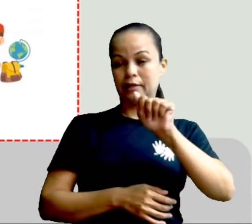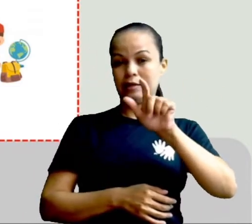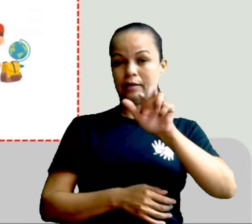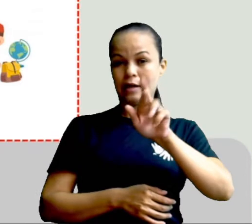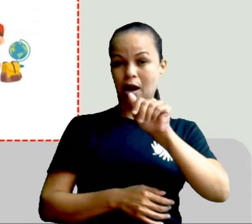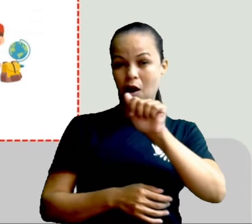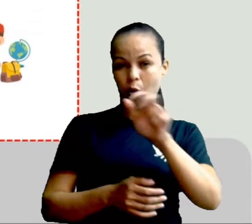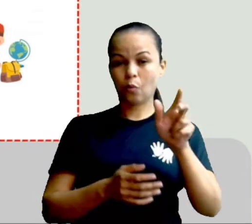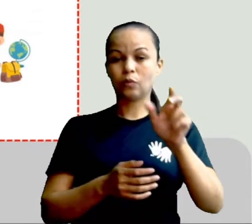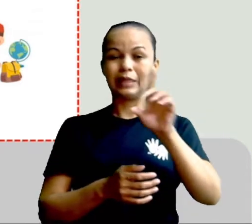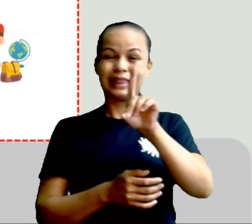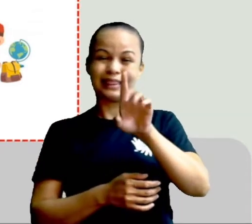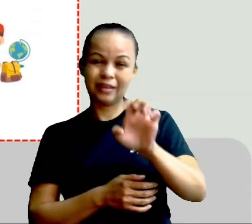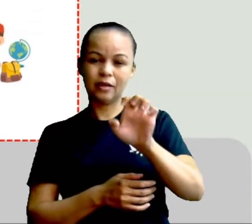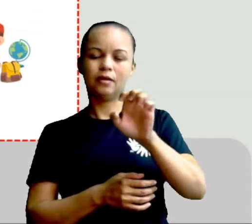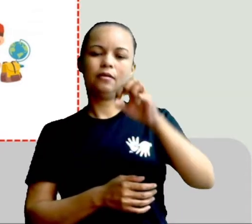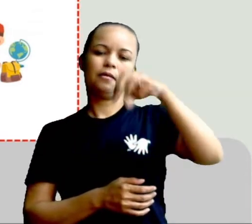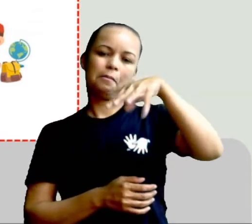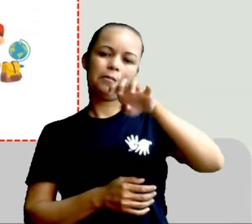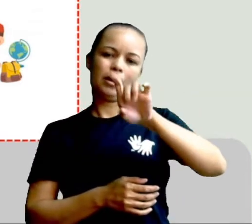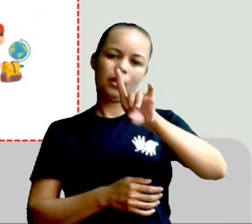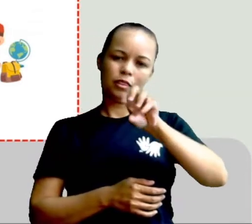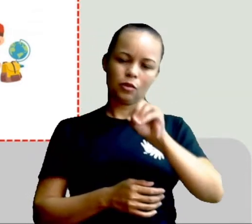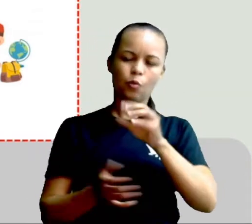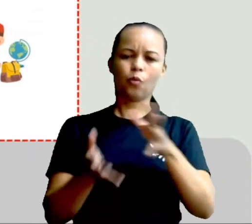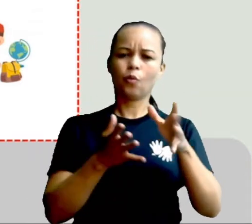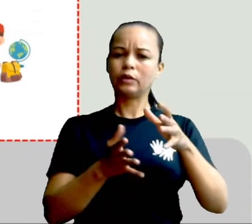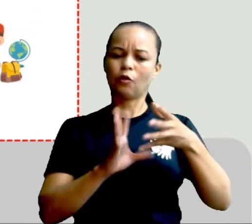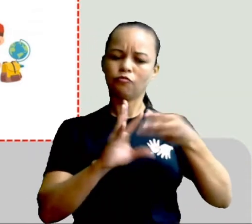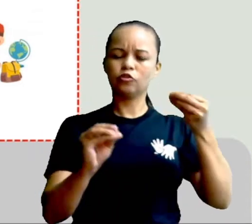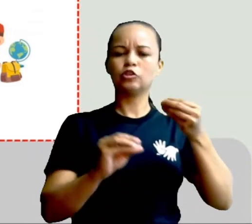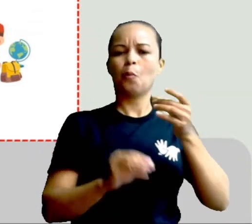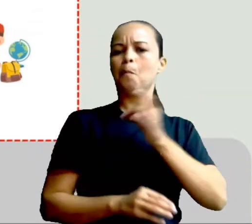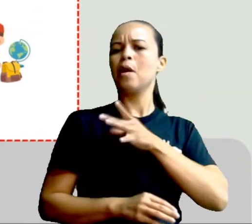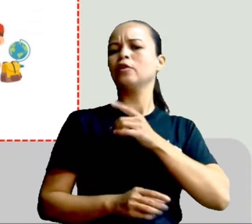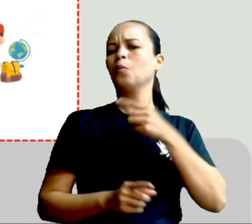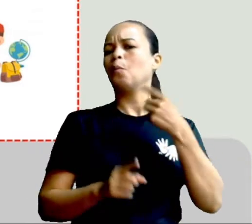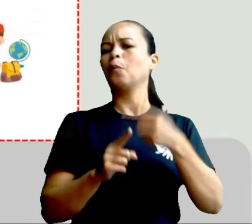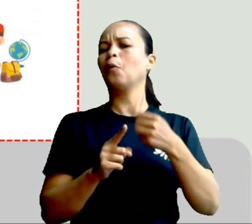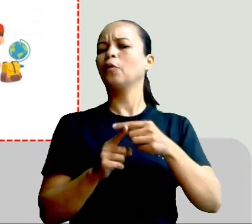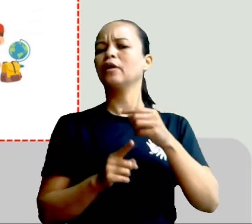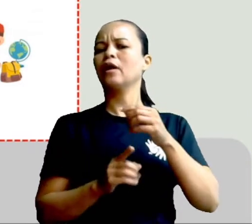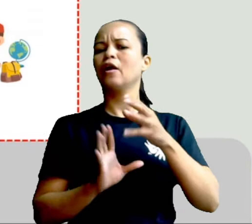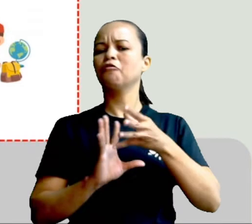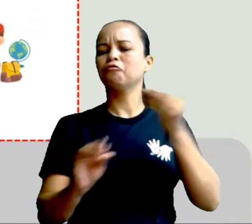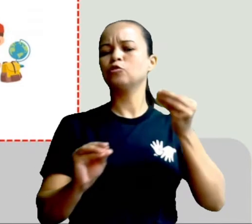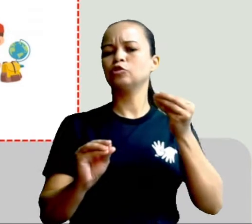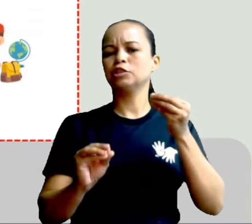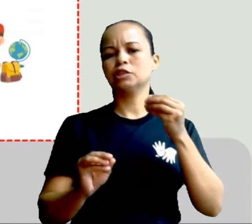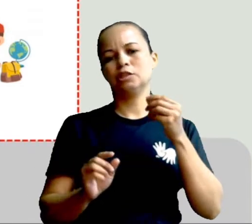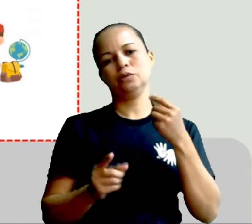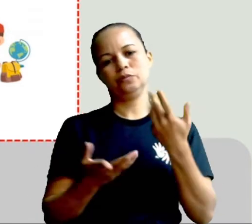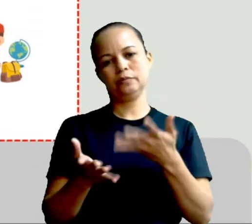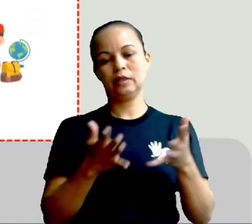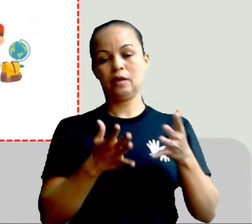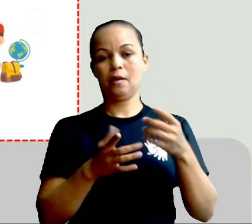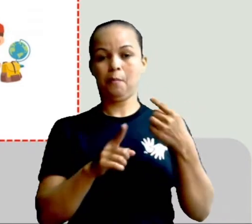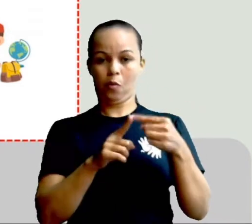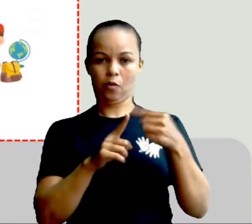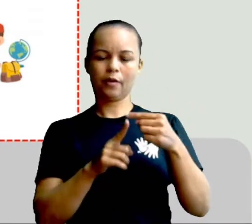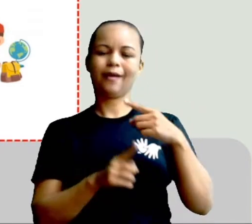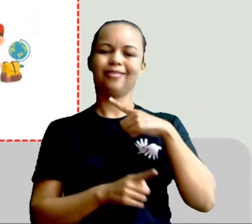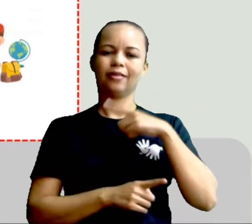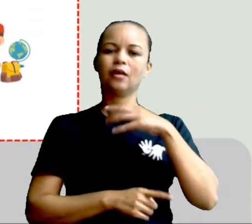de é uma preposição, no caso indicando aí, ó, uma causa. Por que foi que eles fugiram, né? Porque eles estavam aí